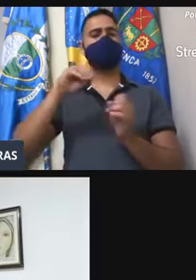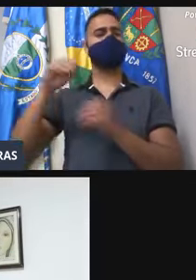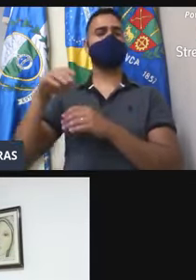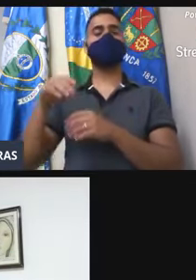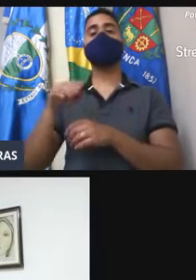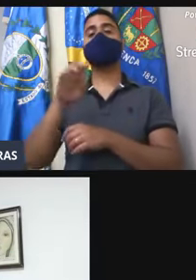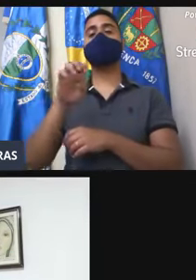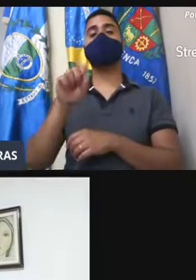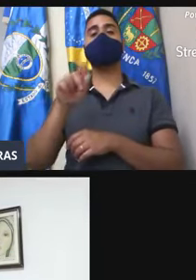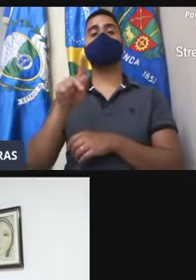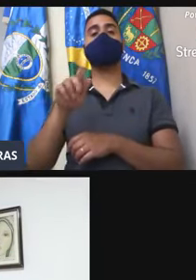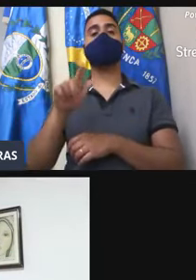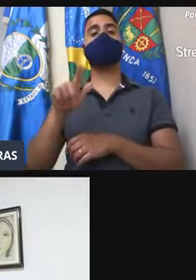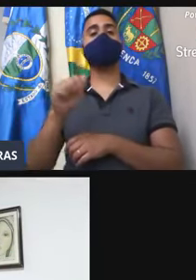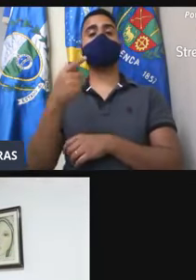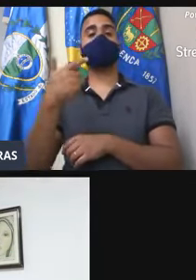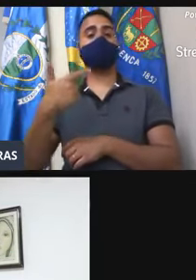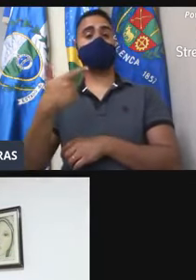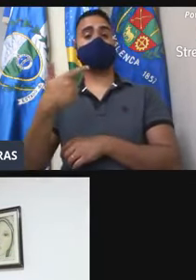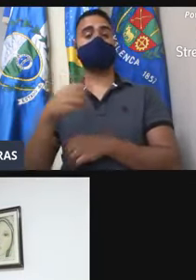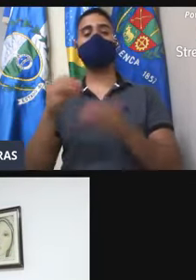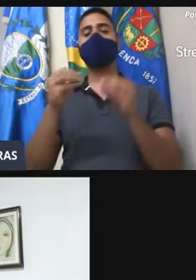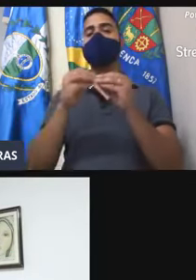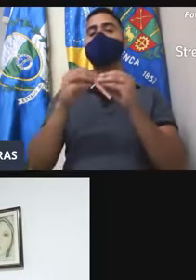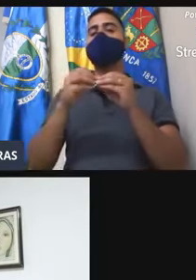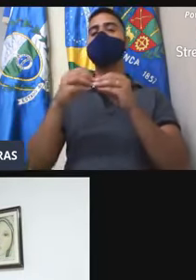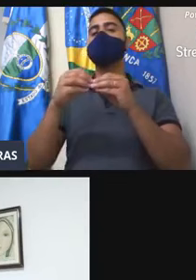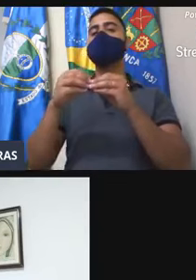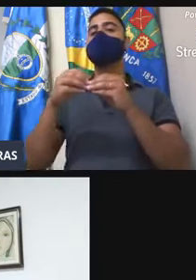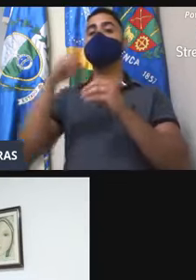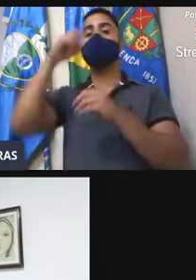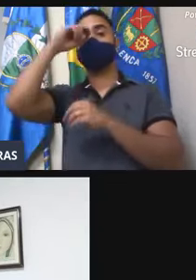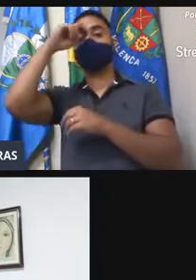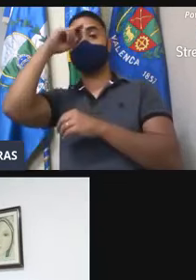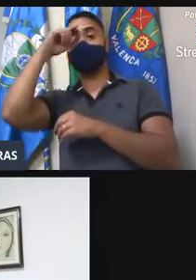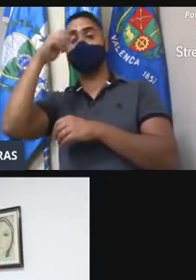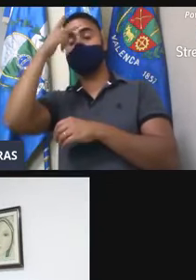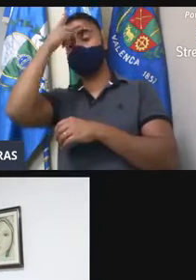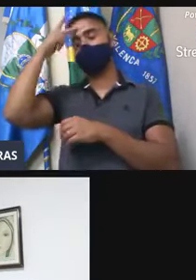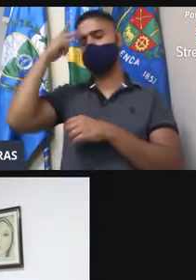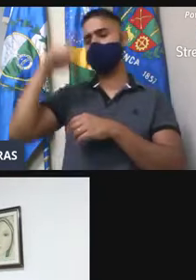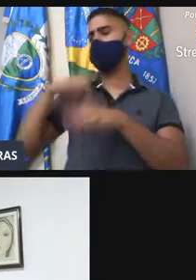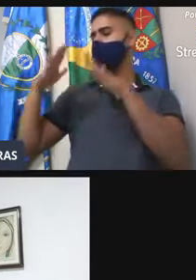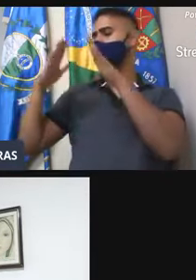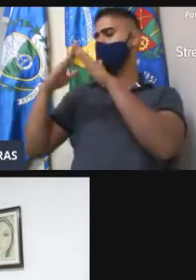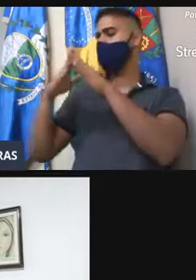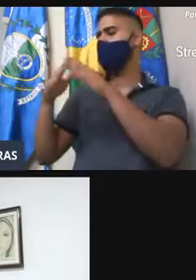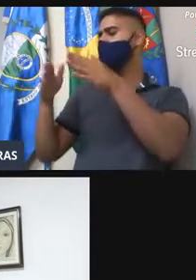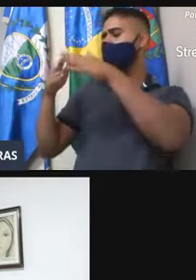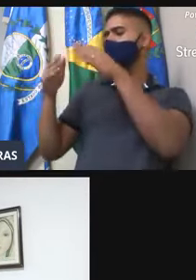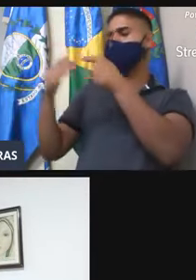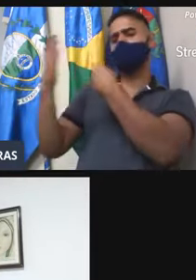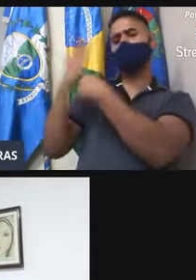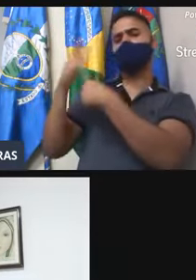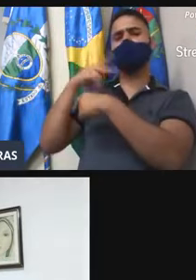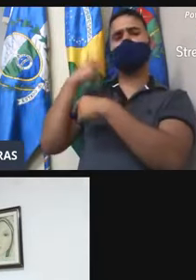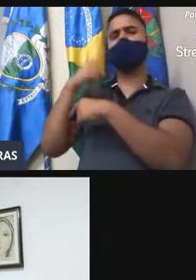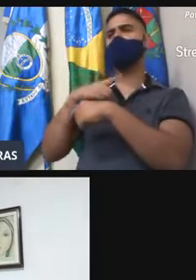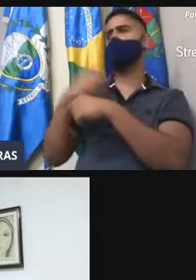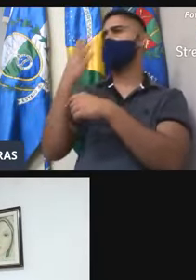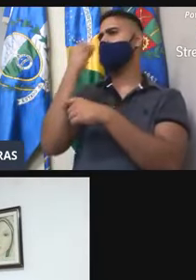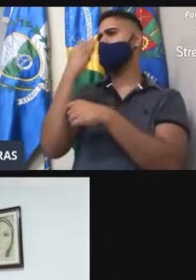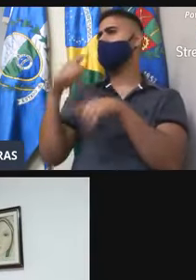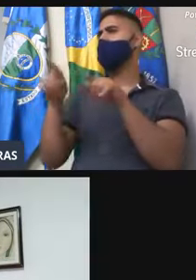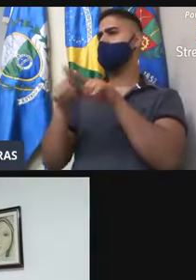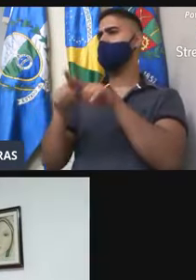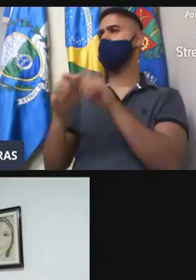Espala 2, próximo ao posto de saúde. Moradores das proximidades procuram este vereador comprando providências contra a